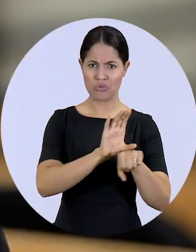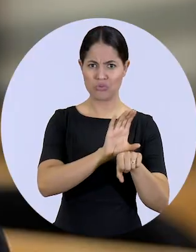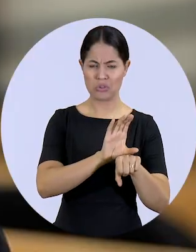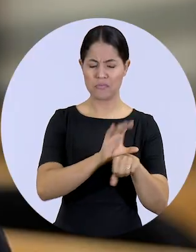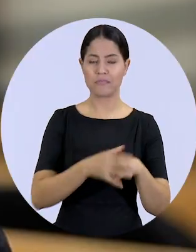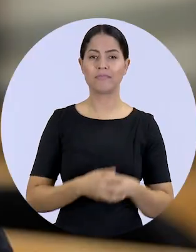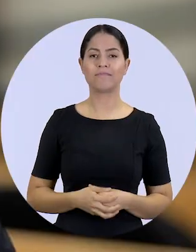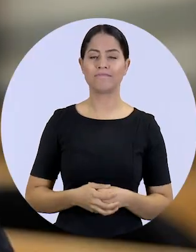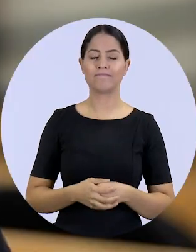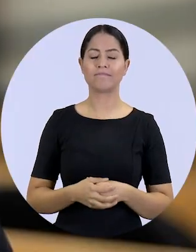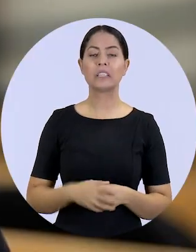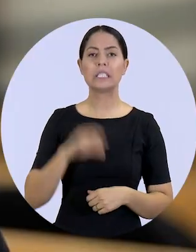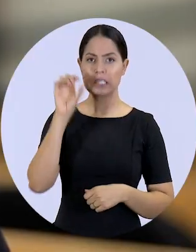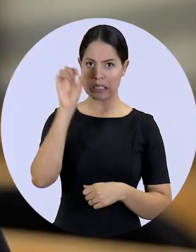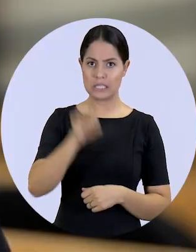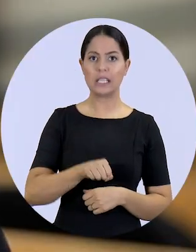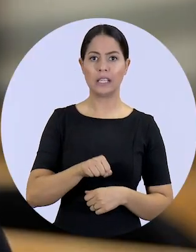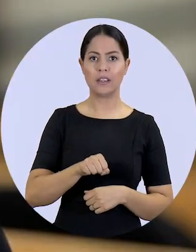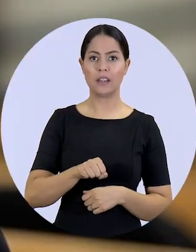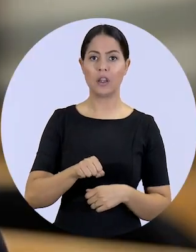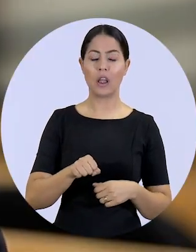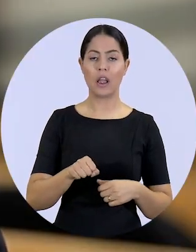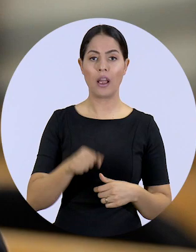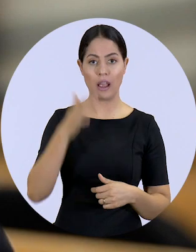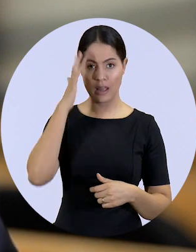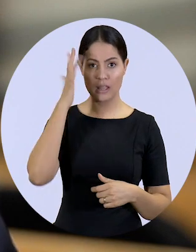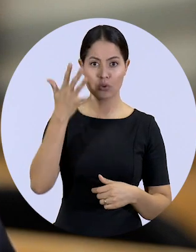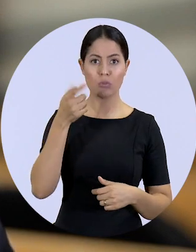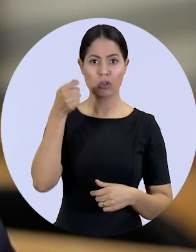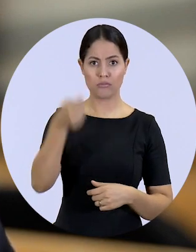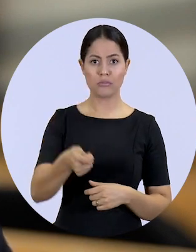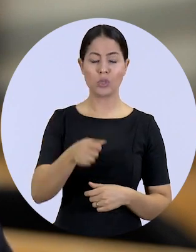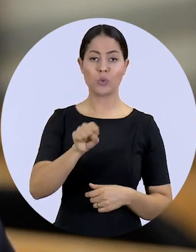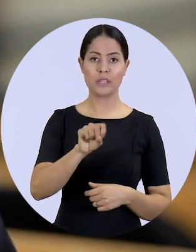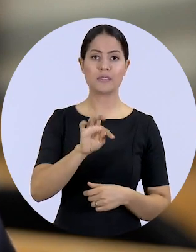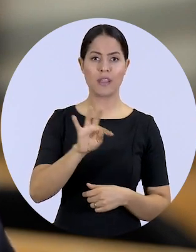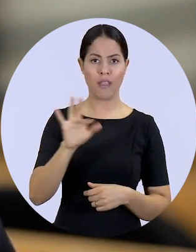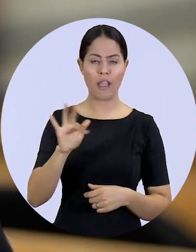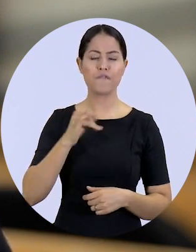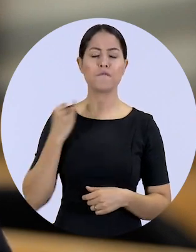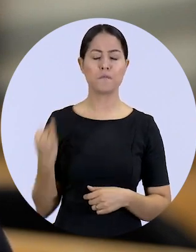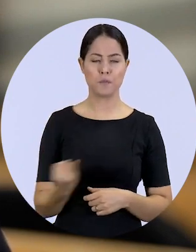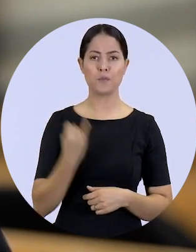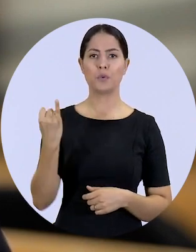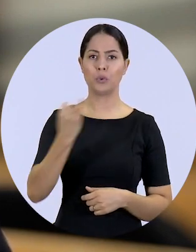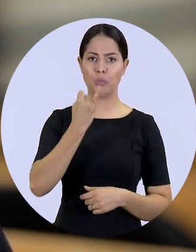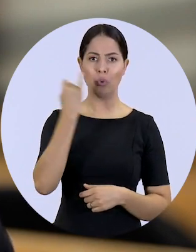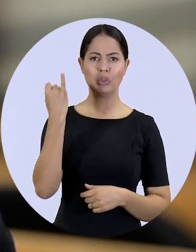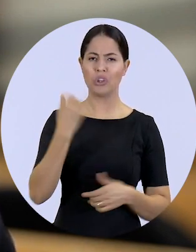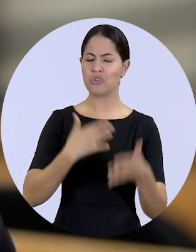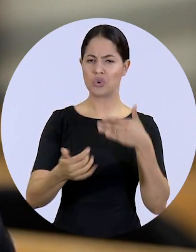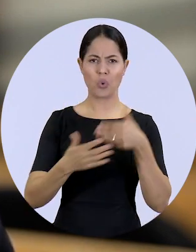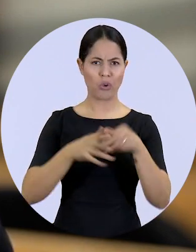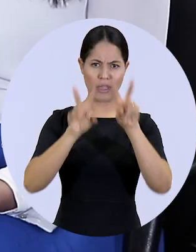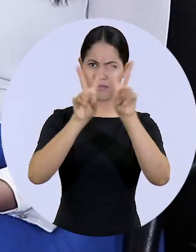Federal? É de suma importância o posicionamento do Supremo em relação a todo e qualquer tema, né? Nas pautas penais,